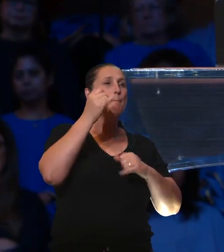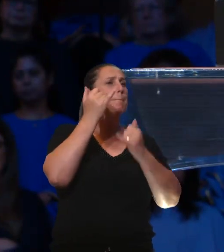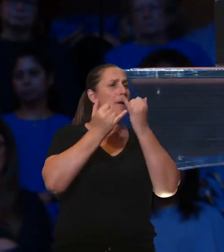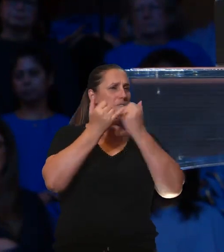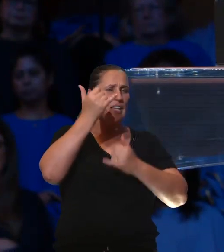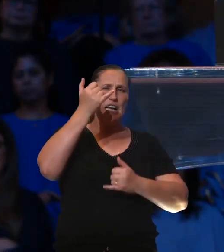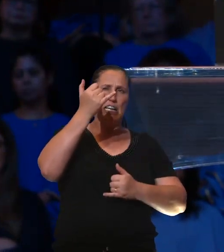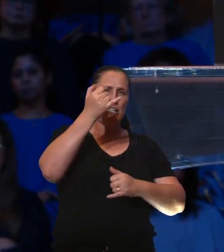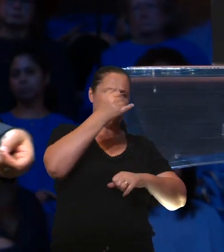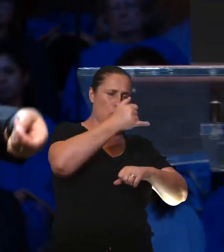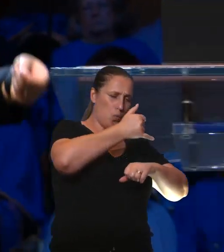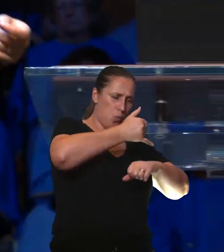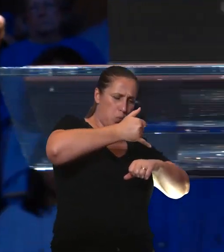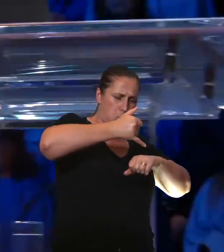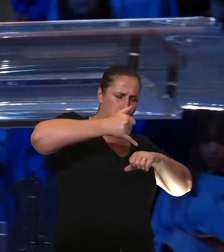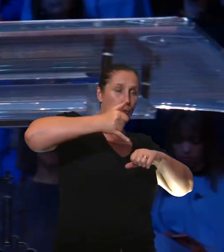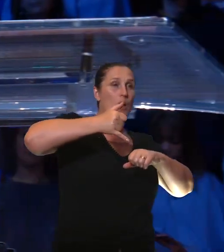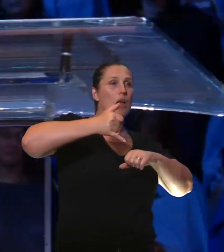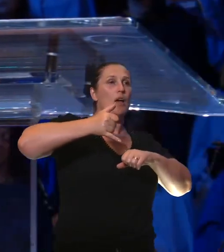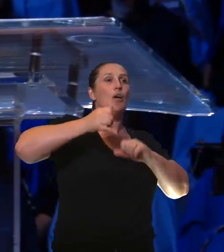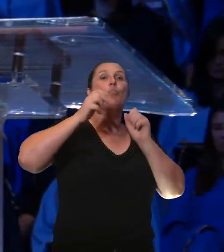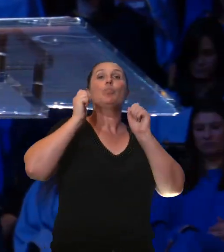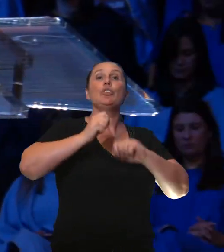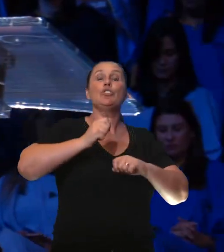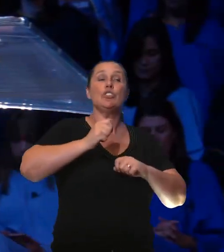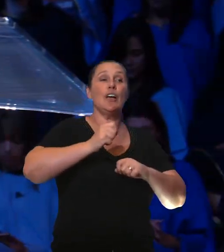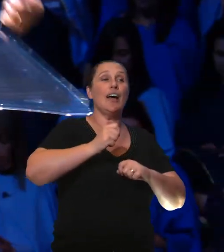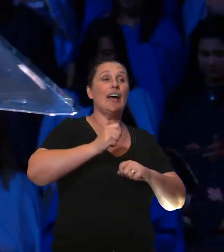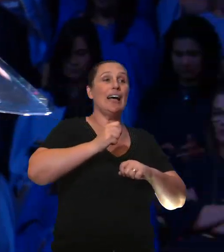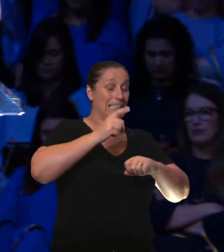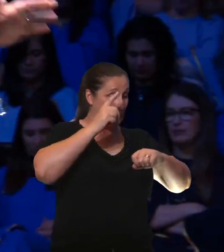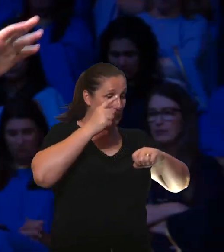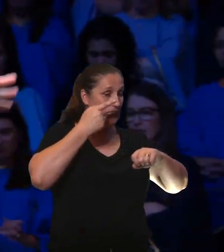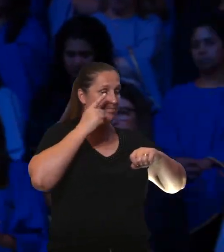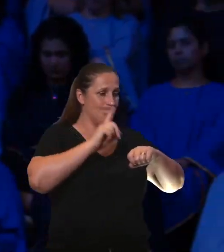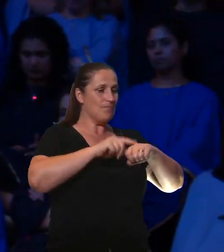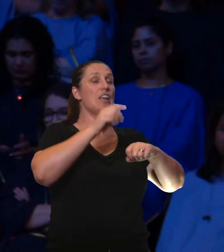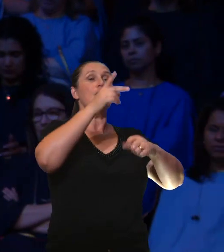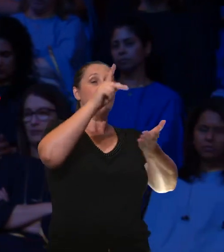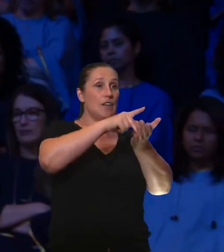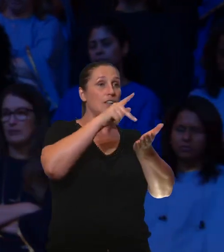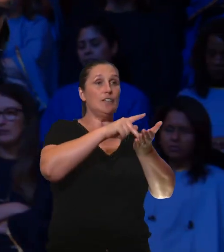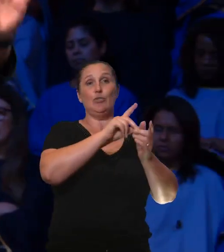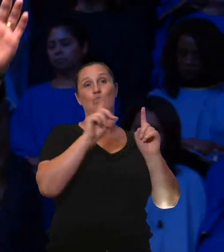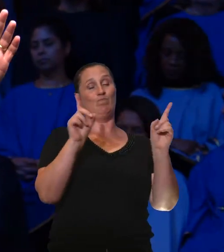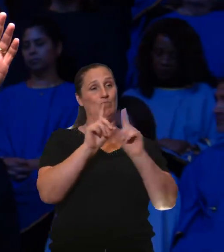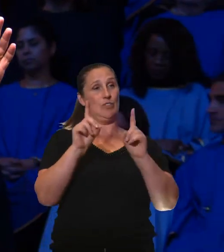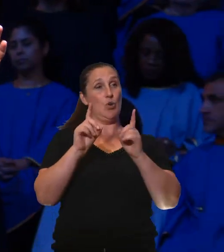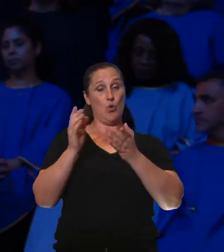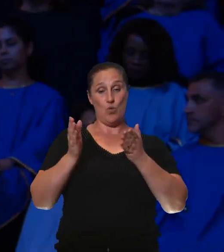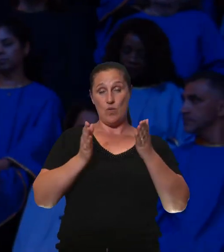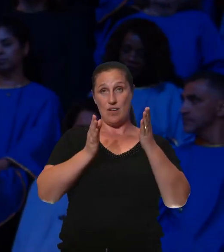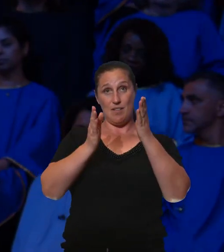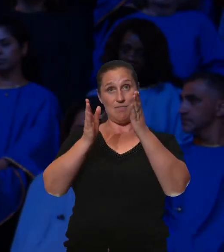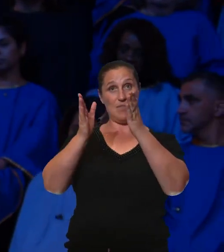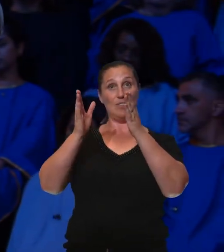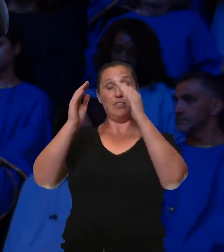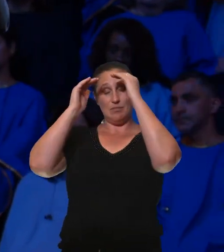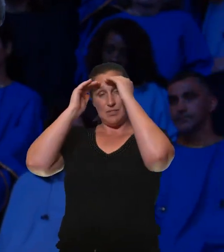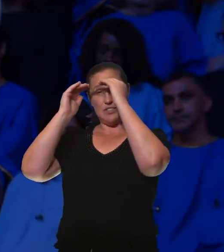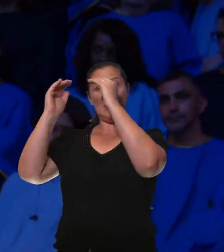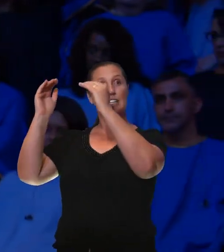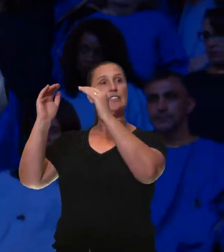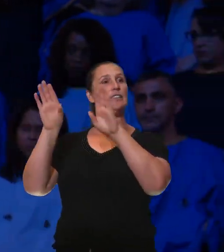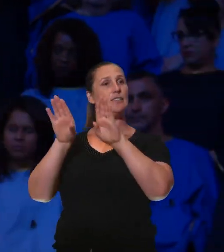se identificar se aquele metal era autêntico, era genuíno ou não. O caminho da obediência também tem